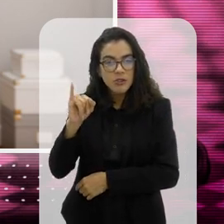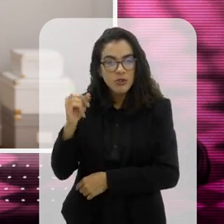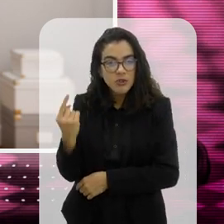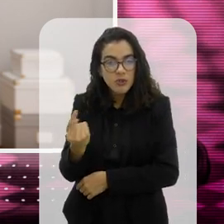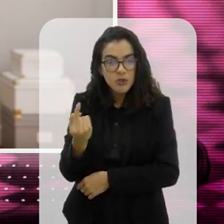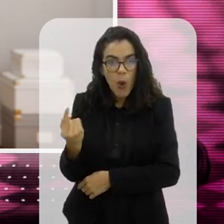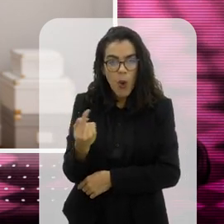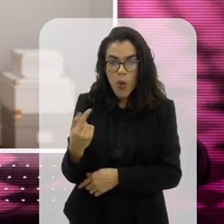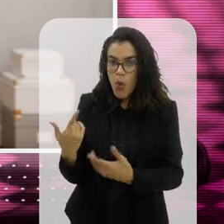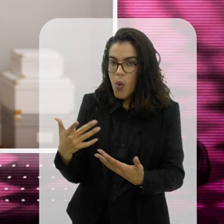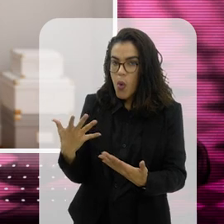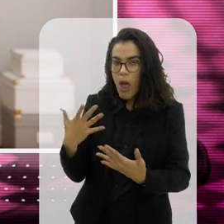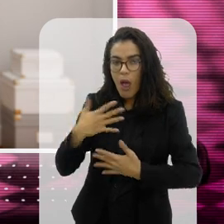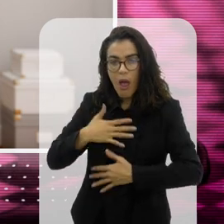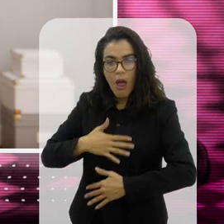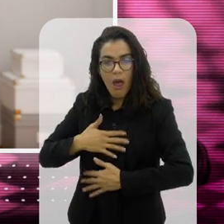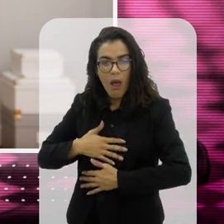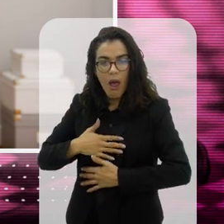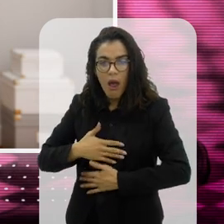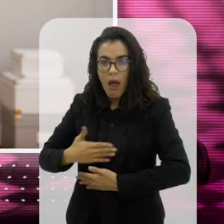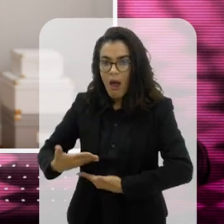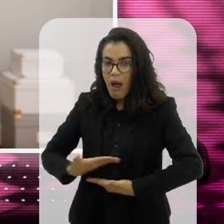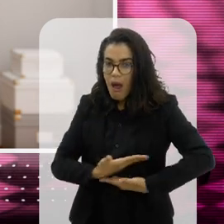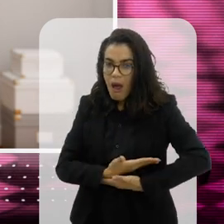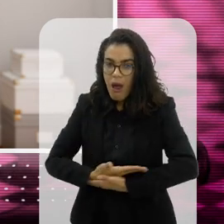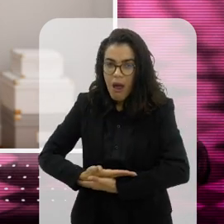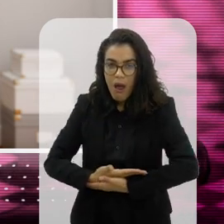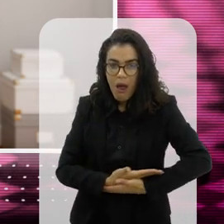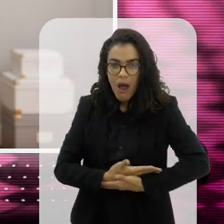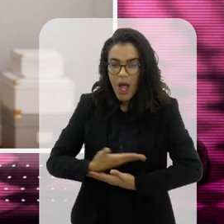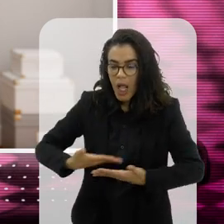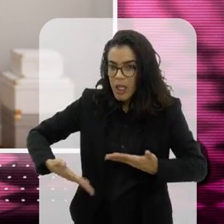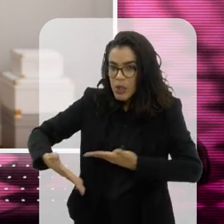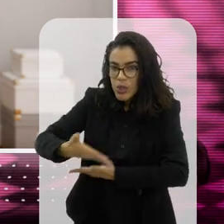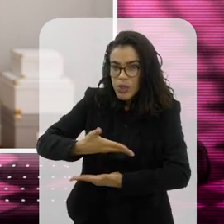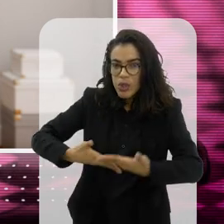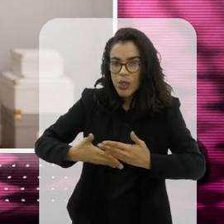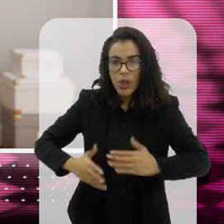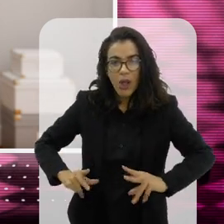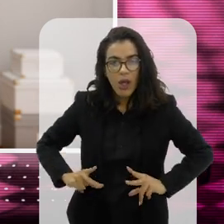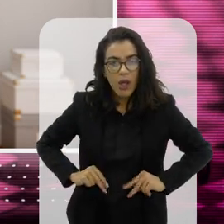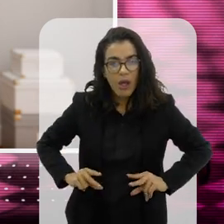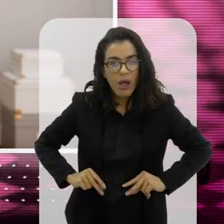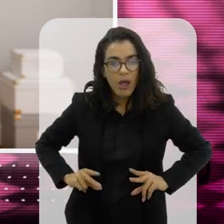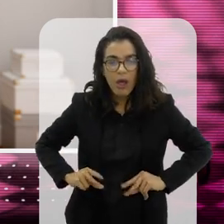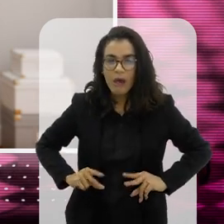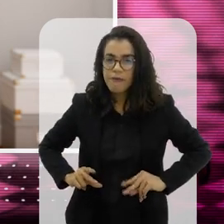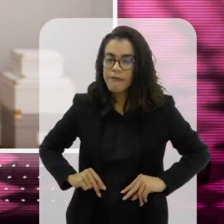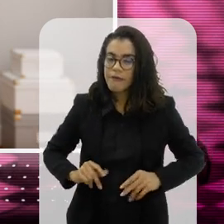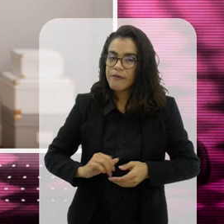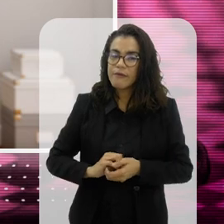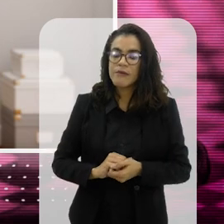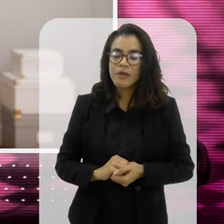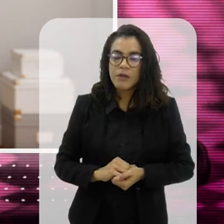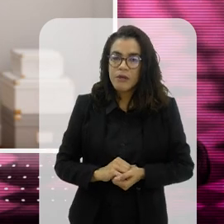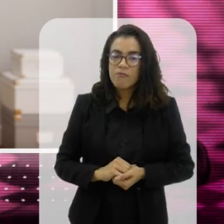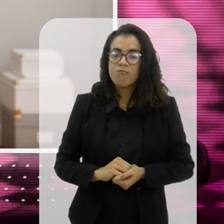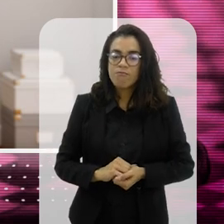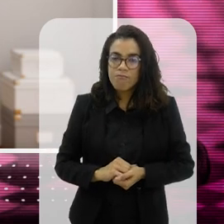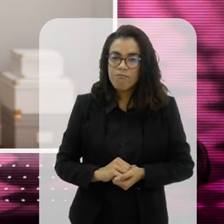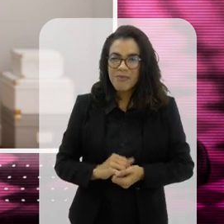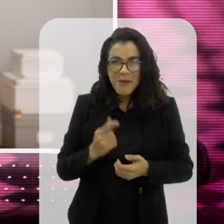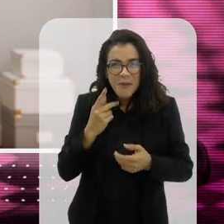pai solo. Ele dá banho na criança, gente. Ele troca a fralda da criança,